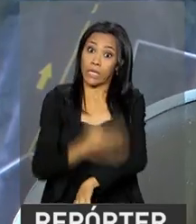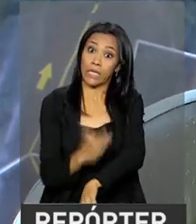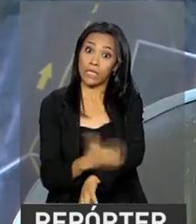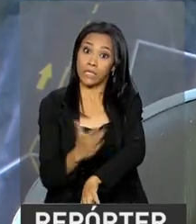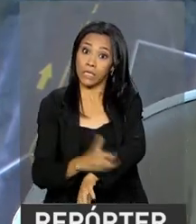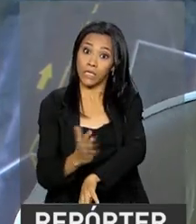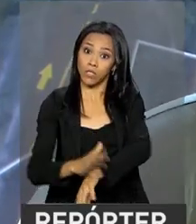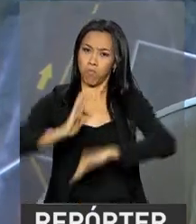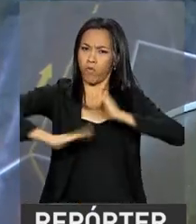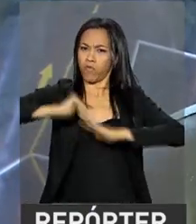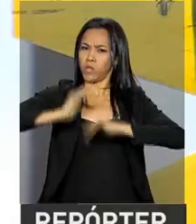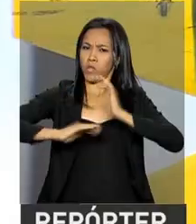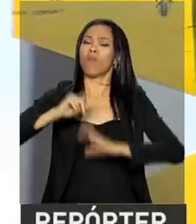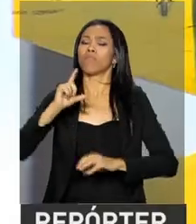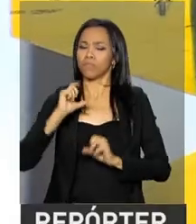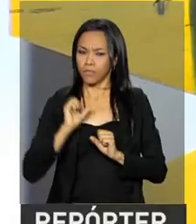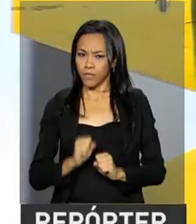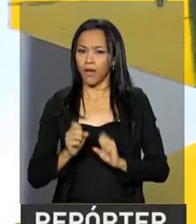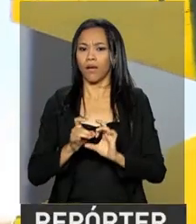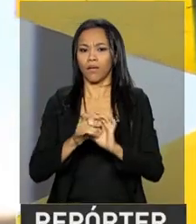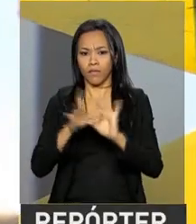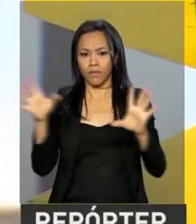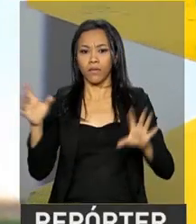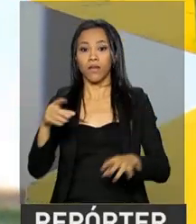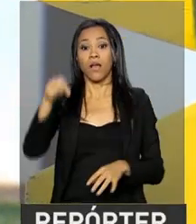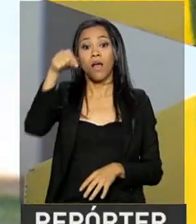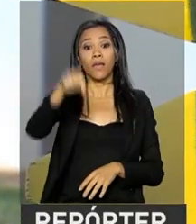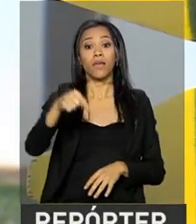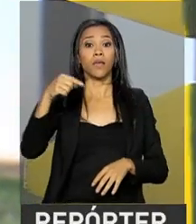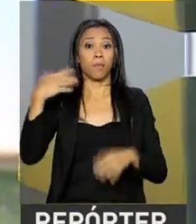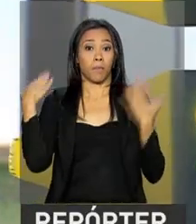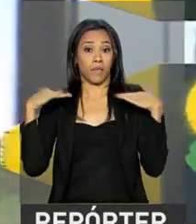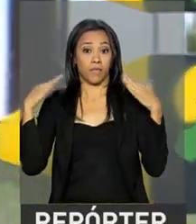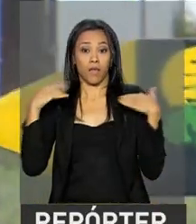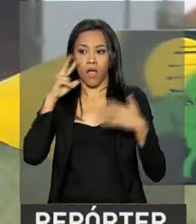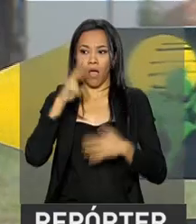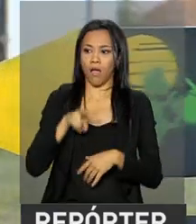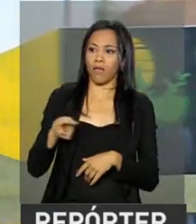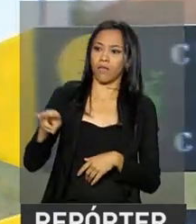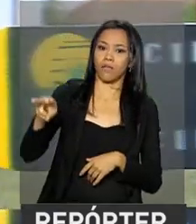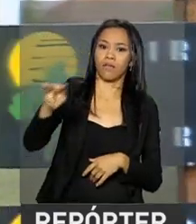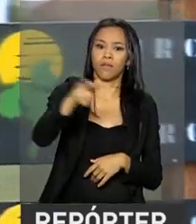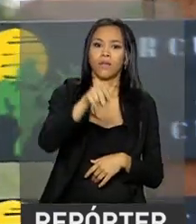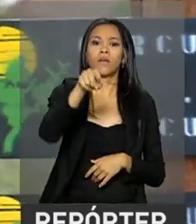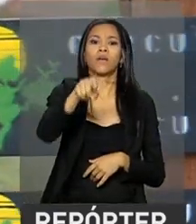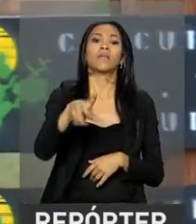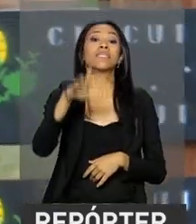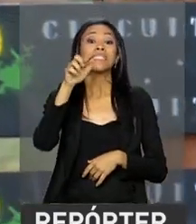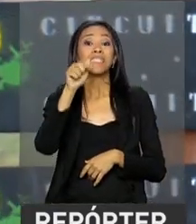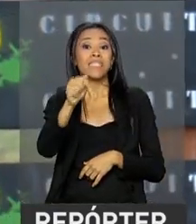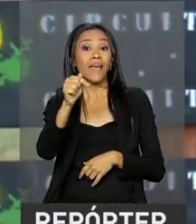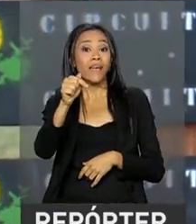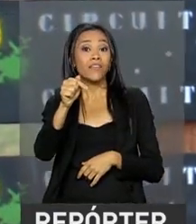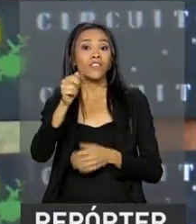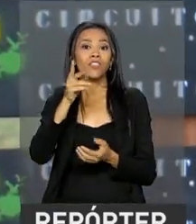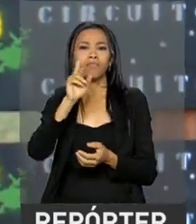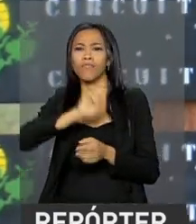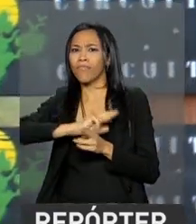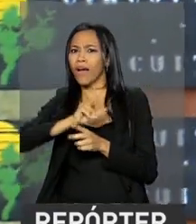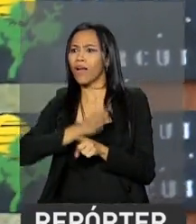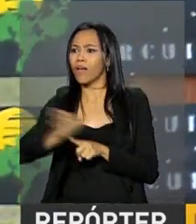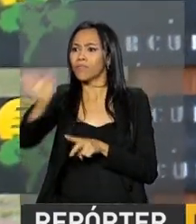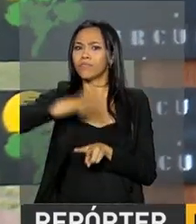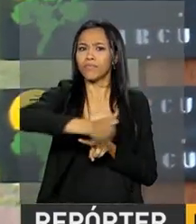e pode fazer o circuito de 44. Nosso passeio na Floresta Nacional de Brasília começa aqui. São 7 opções de trilha, a menor com